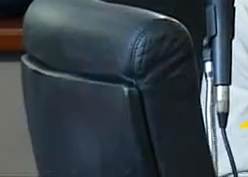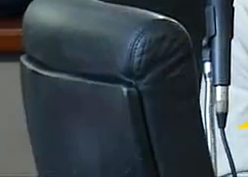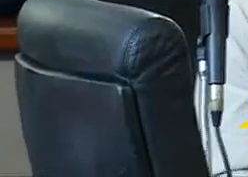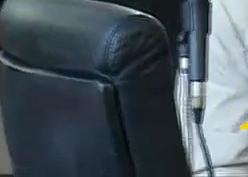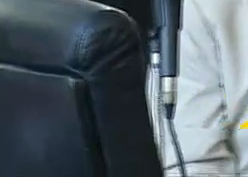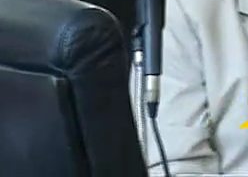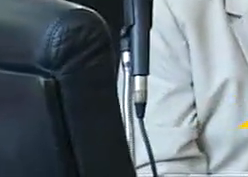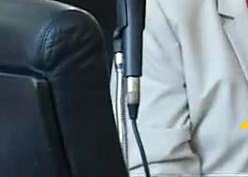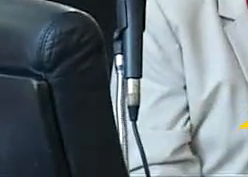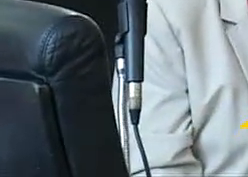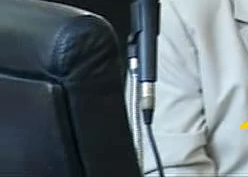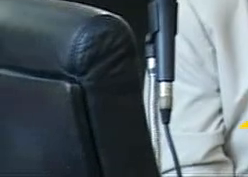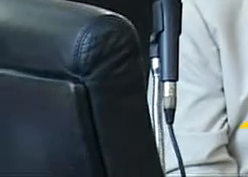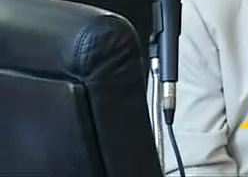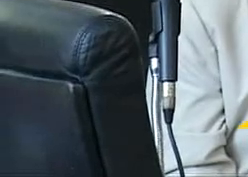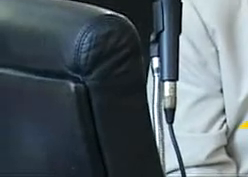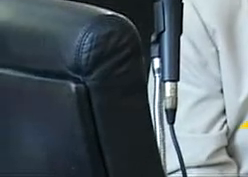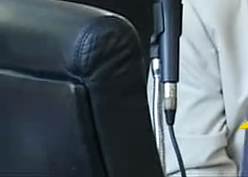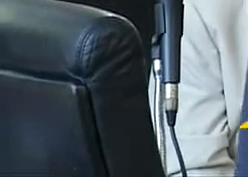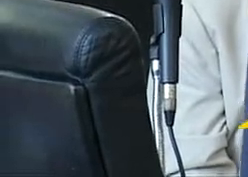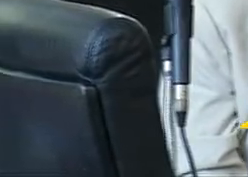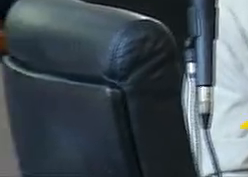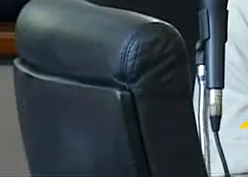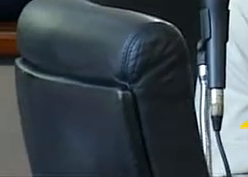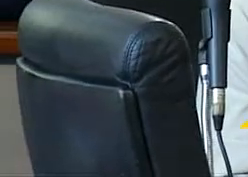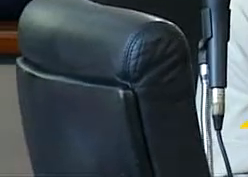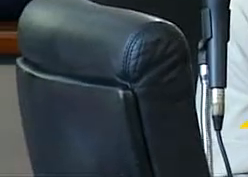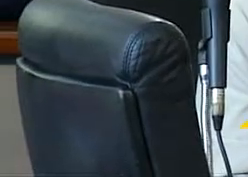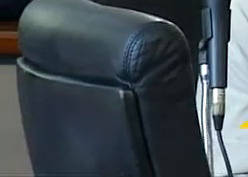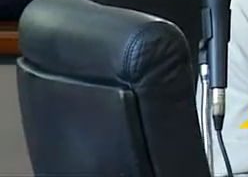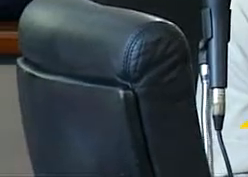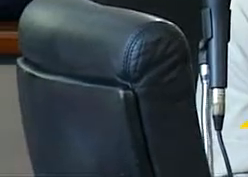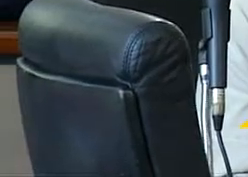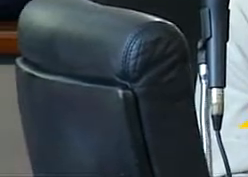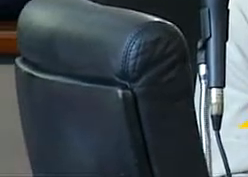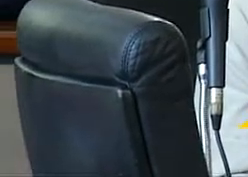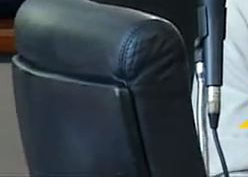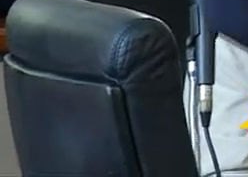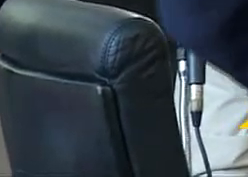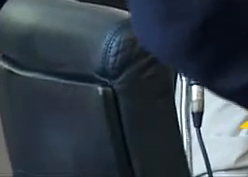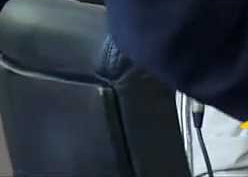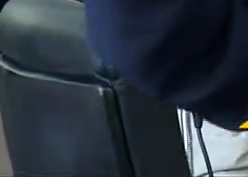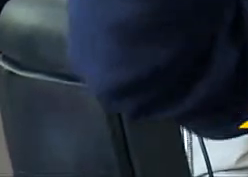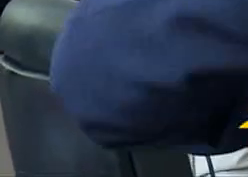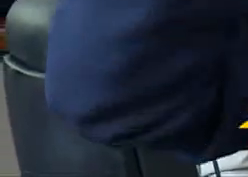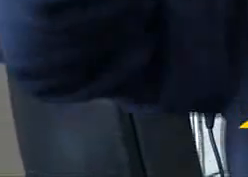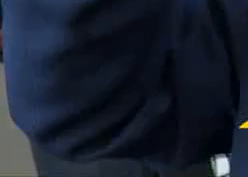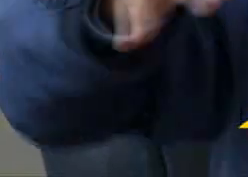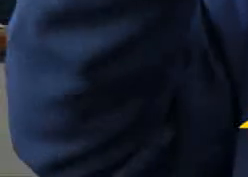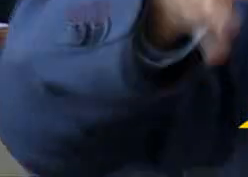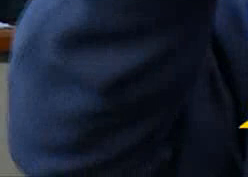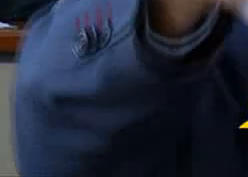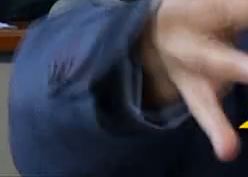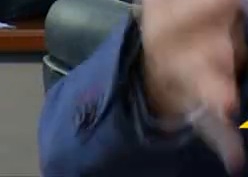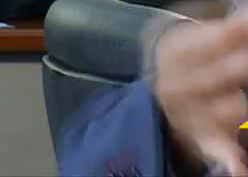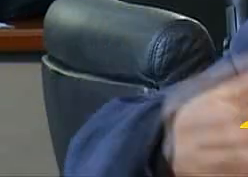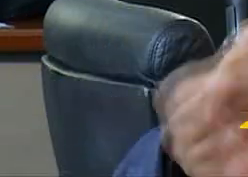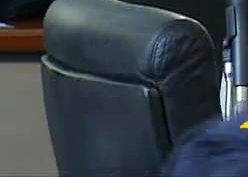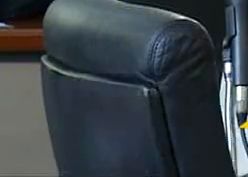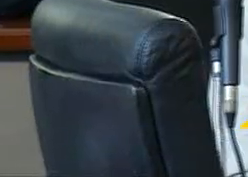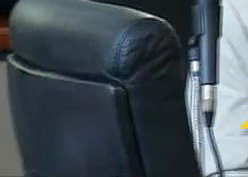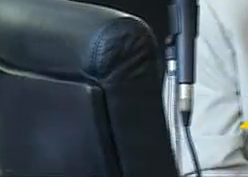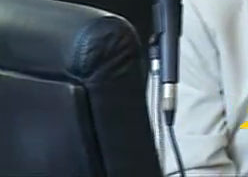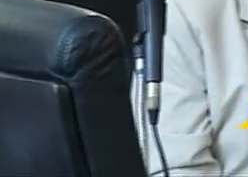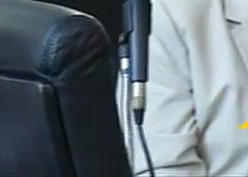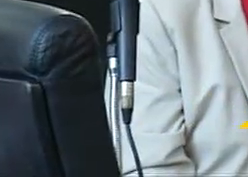fizemos, que não tem, que não mandou. Ué, mas peraí, nós não queremos saber disso aí. A cidade não pode faltar,